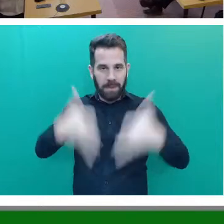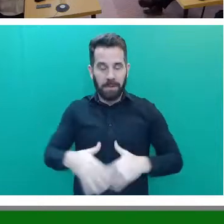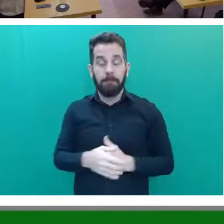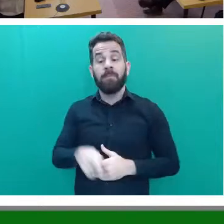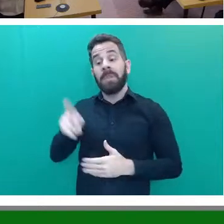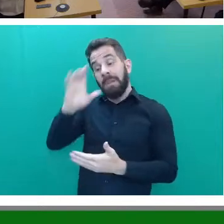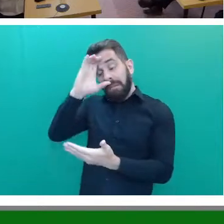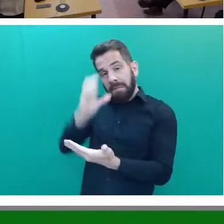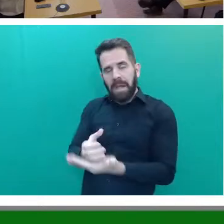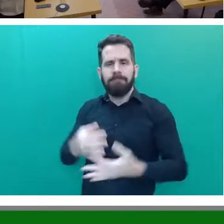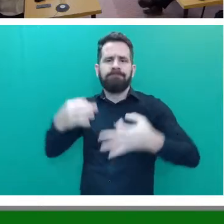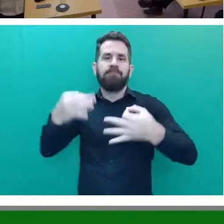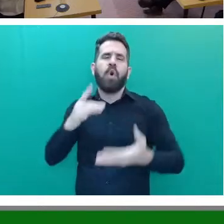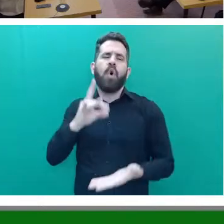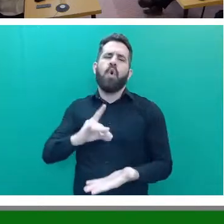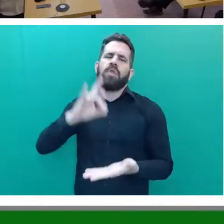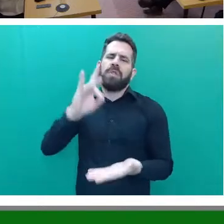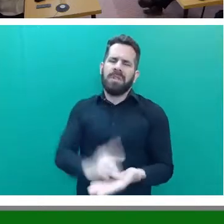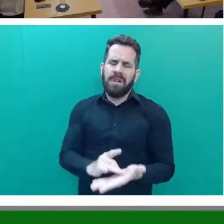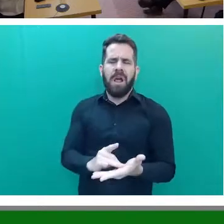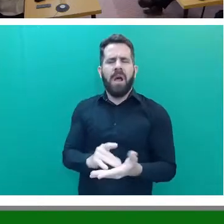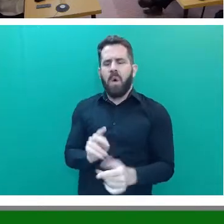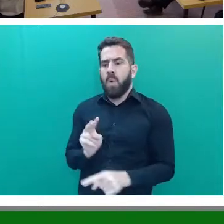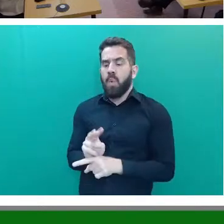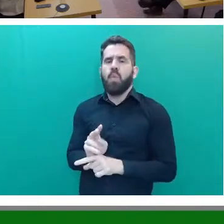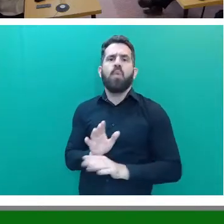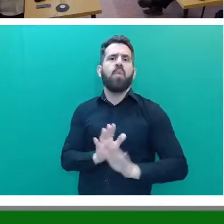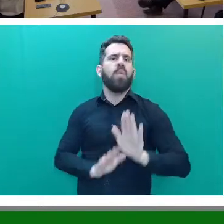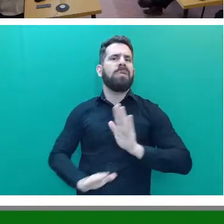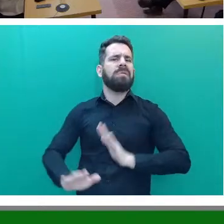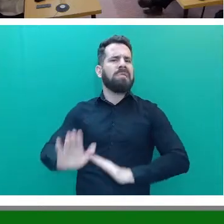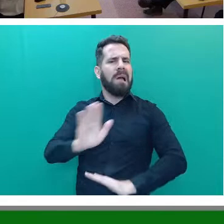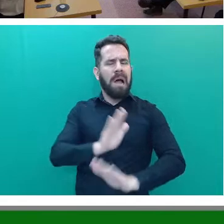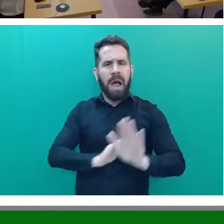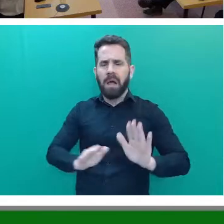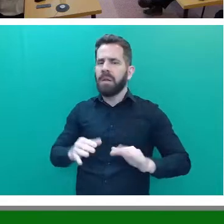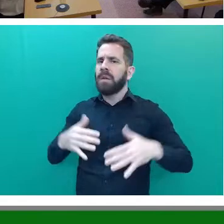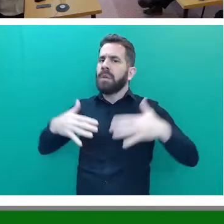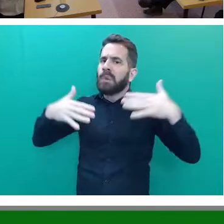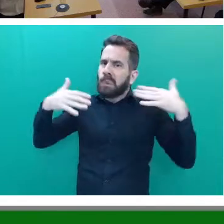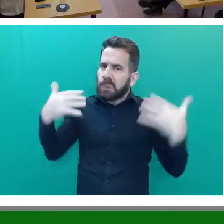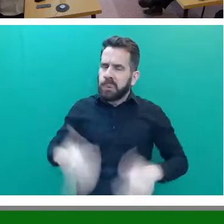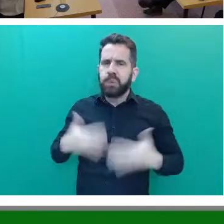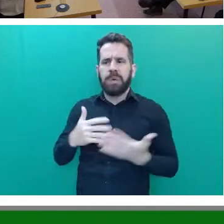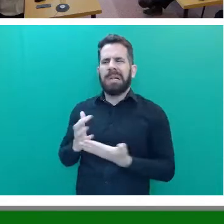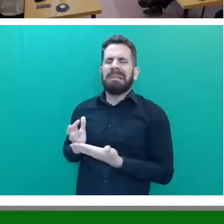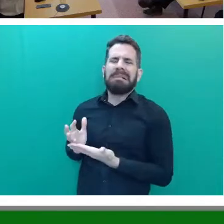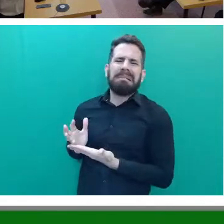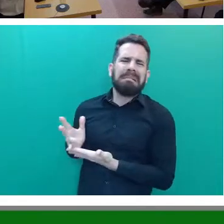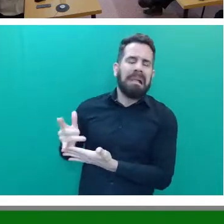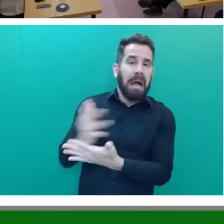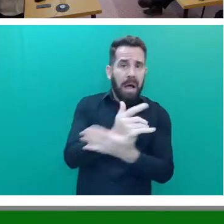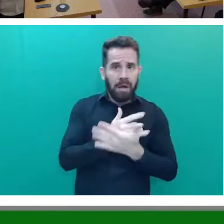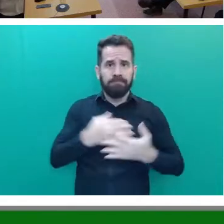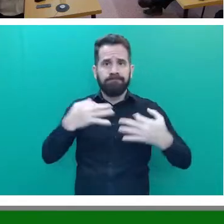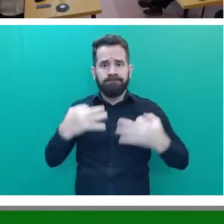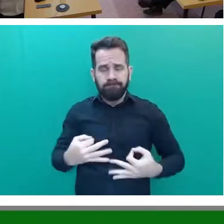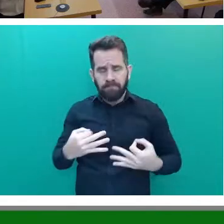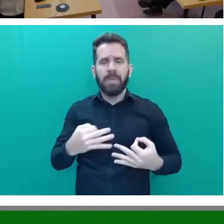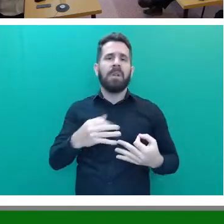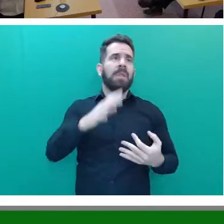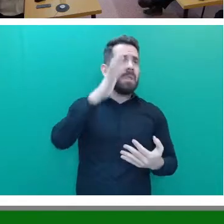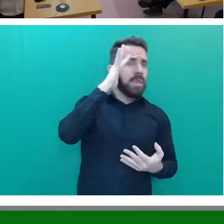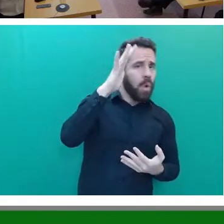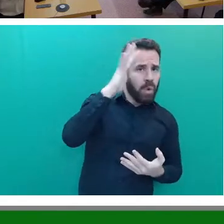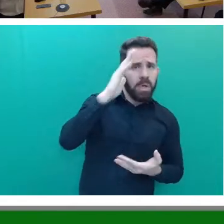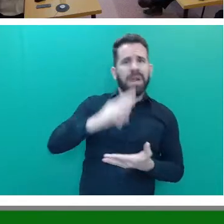original, cuidadosa, de fôlego, bem sustentada, tanto teórica quanto metodologicamente, que